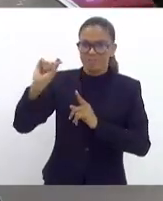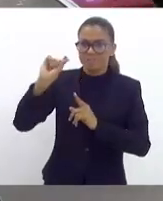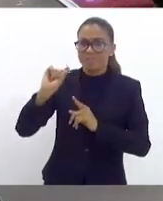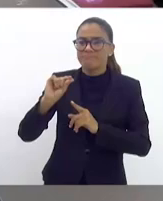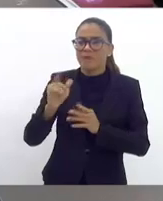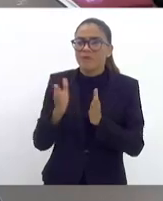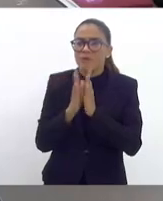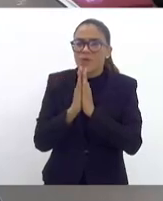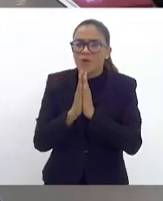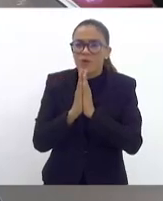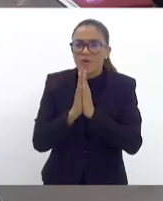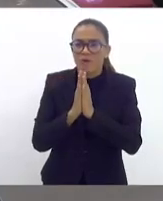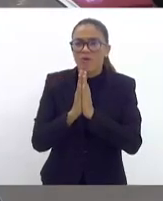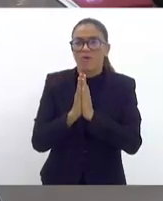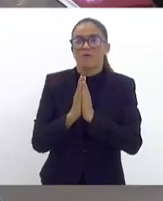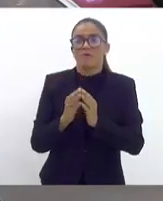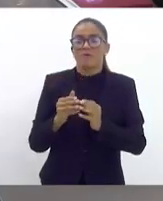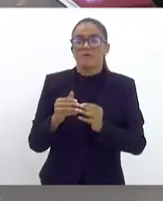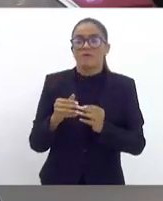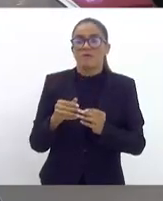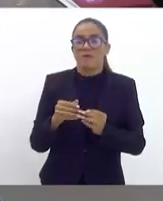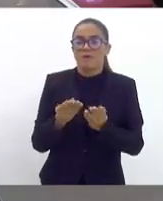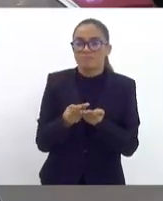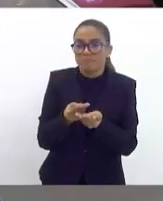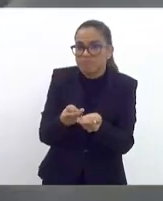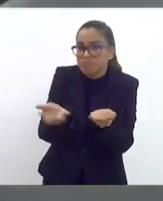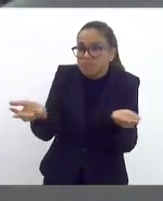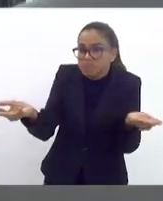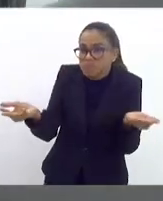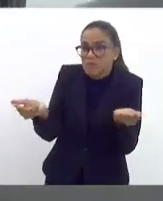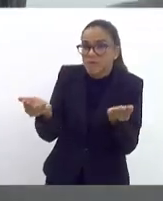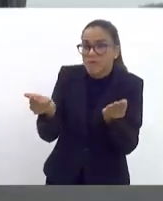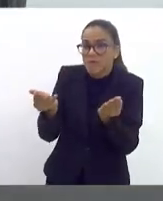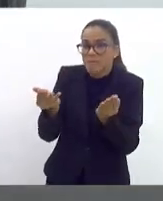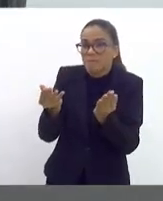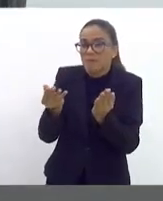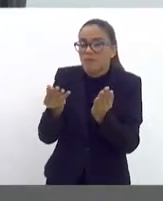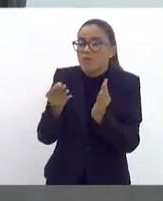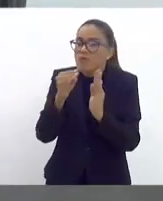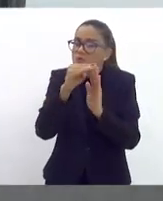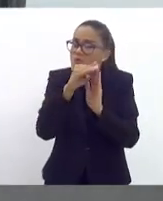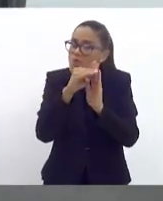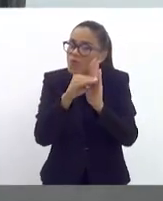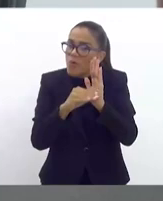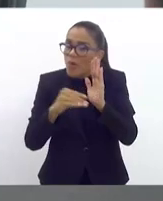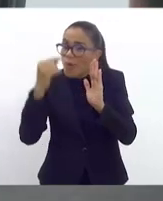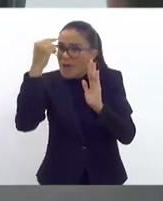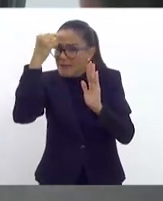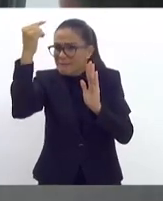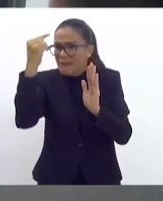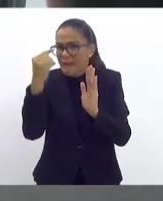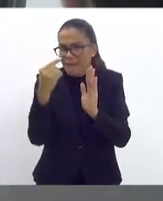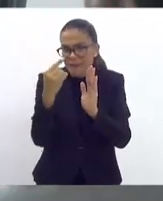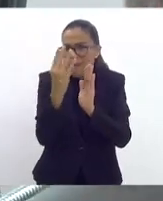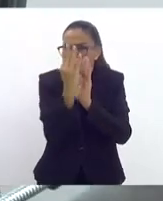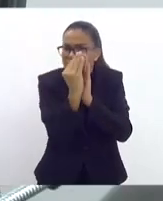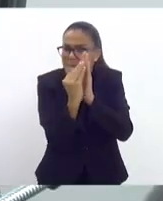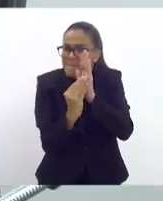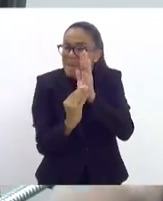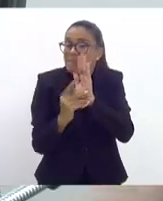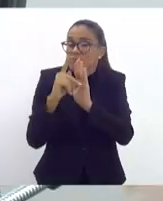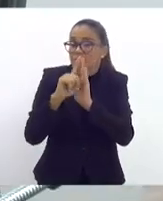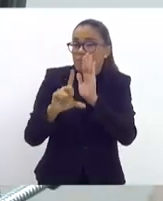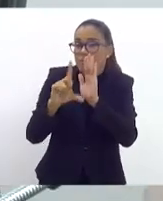pedir que passe a mão em vossa excelências chega de mão de uma excelência uma ideia uma minuta de um PL